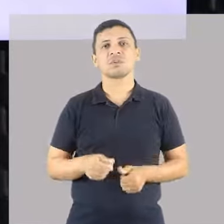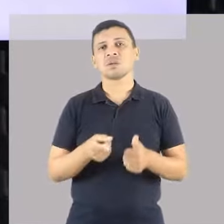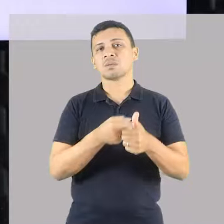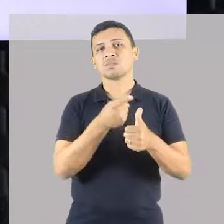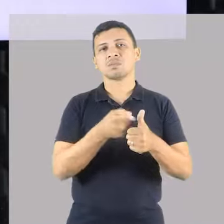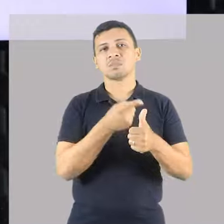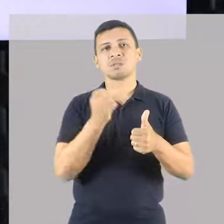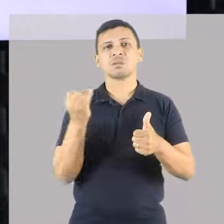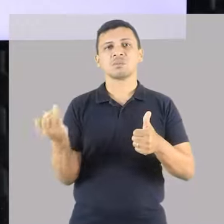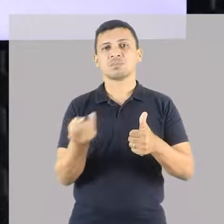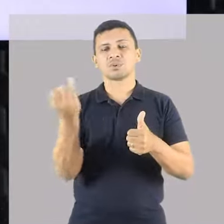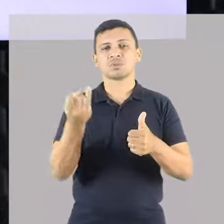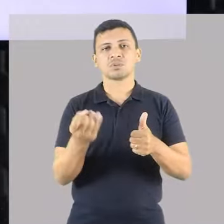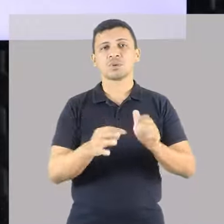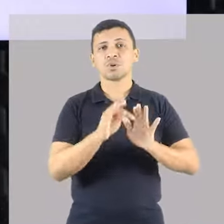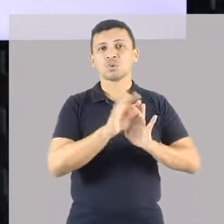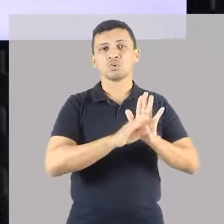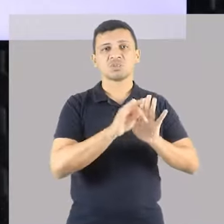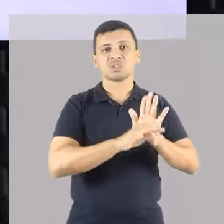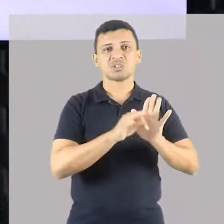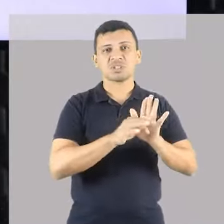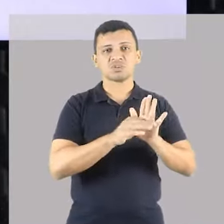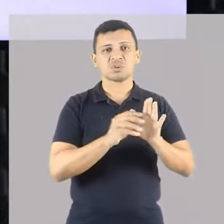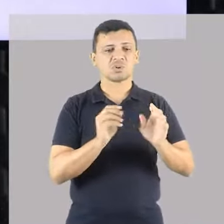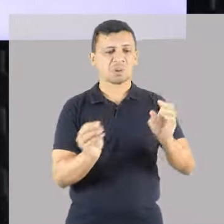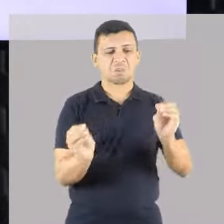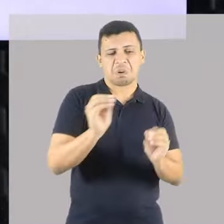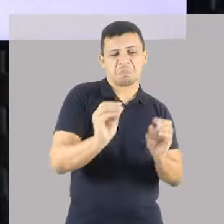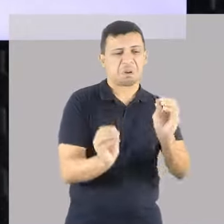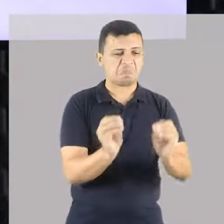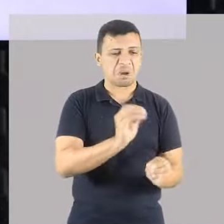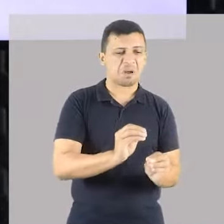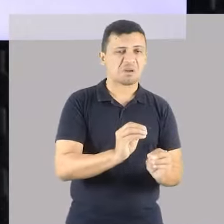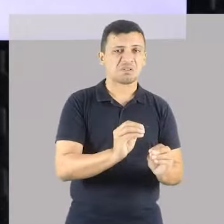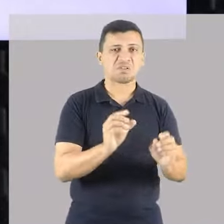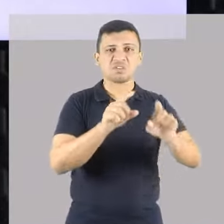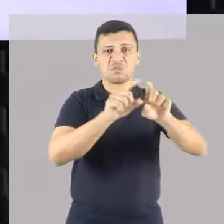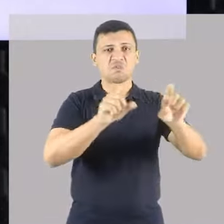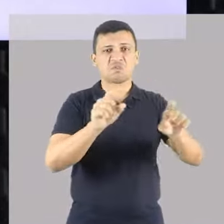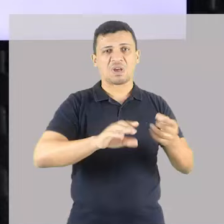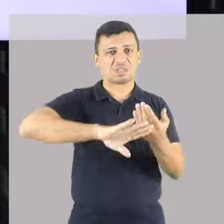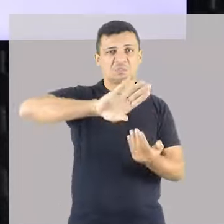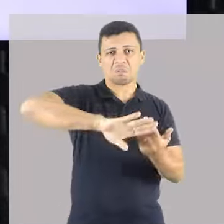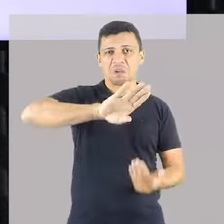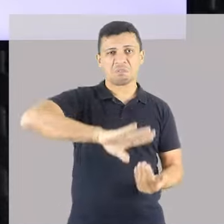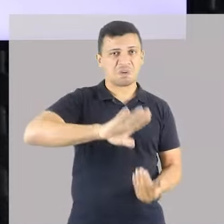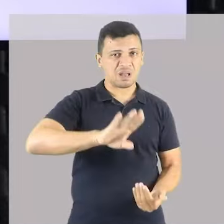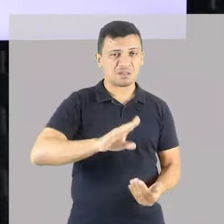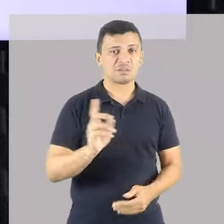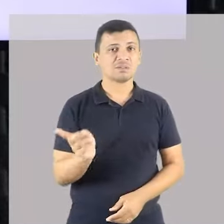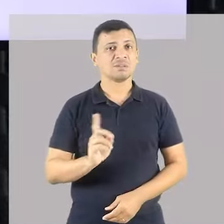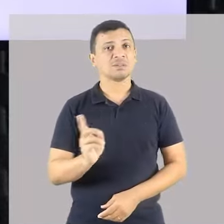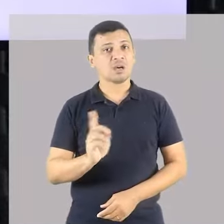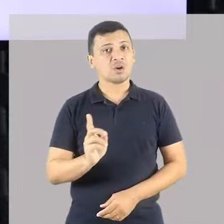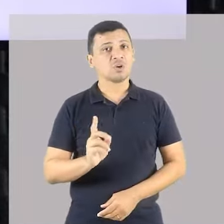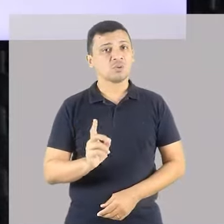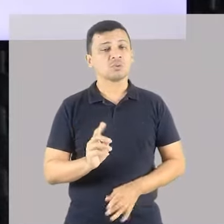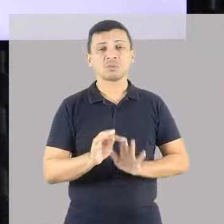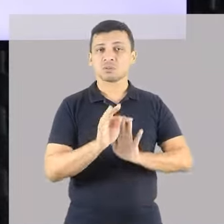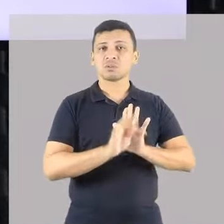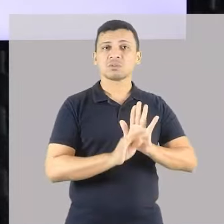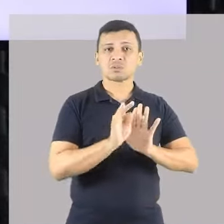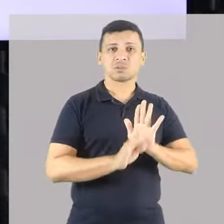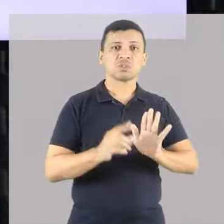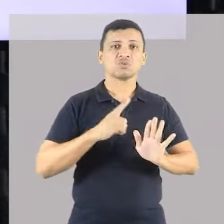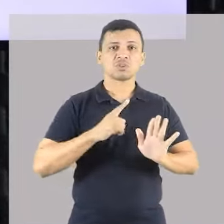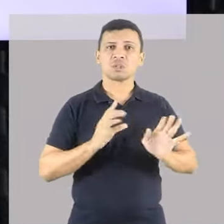texto ele não é um amontoado de informações um amontoado de frases desconexas certo o texto ele tem uma unidade e Quem